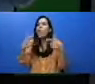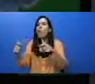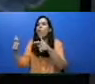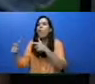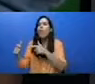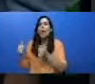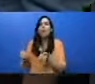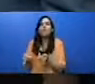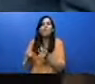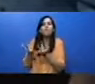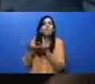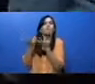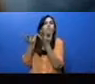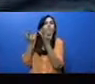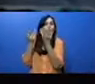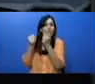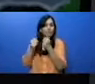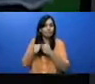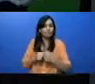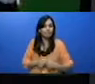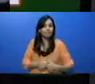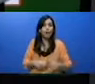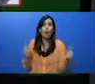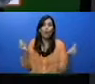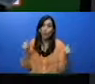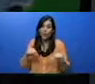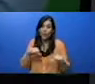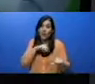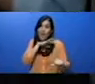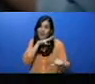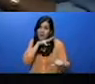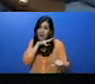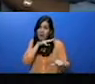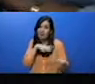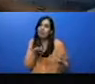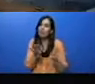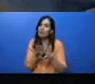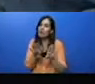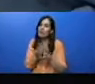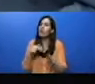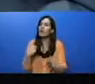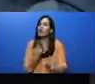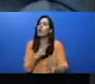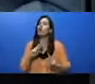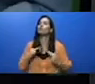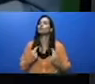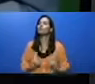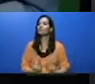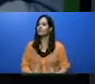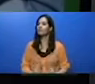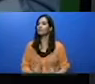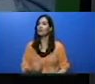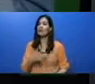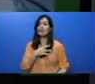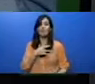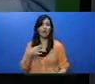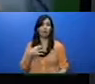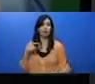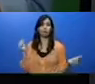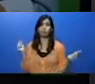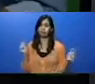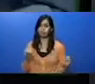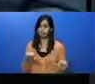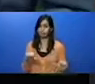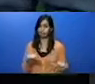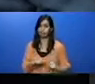queimadas, tá, crianças? Não prejudica também só os animais, até nós, seres humanos, saímos prejudicados, a nossa saúde, né?